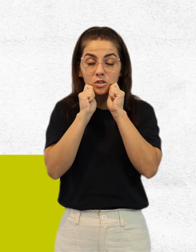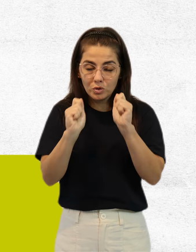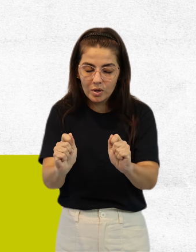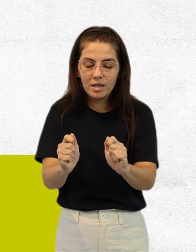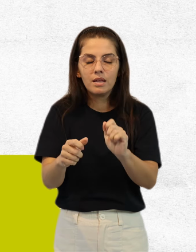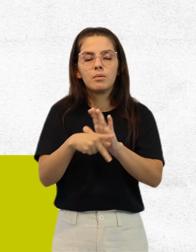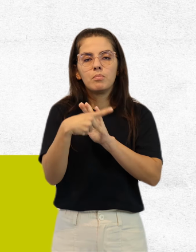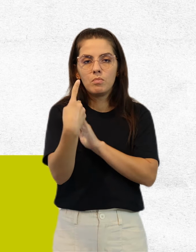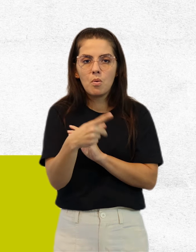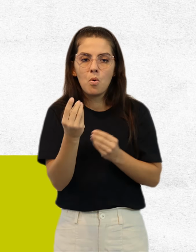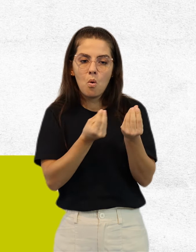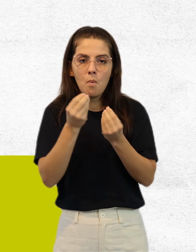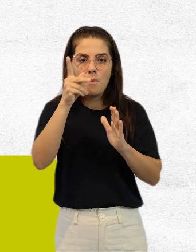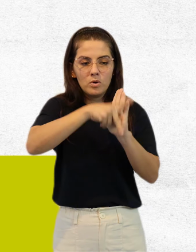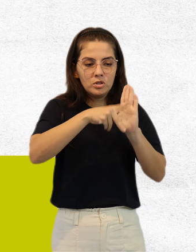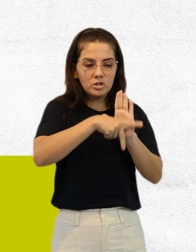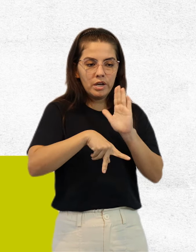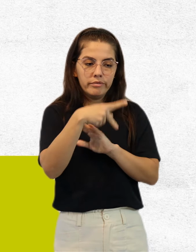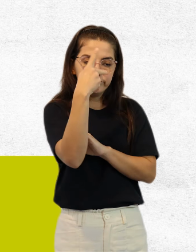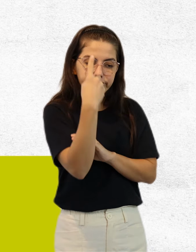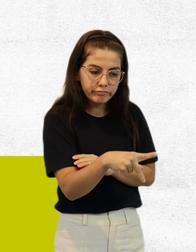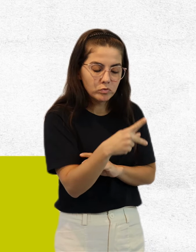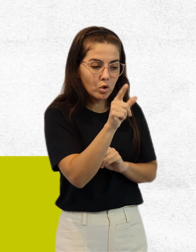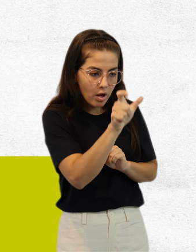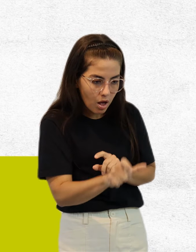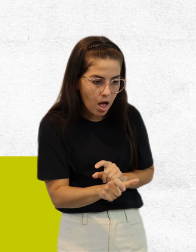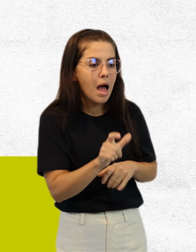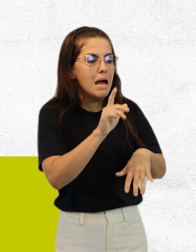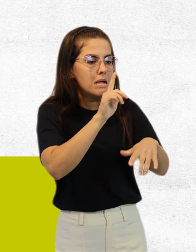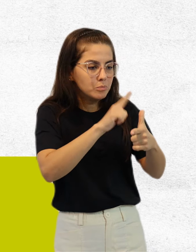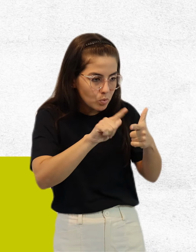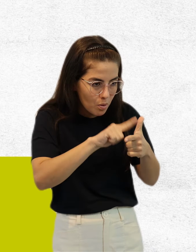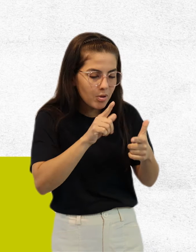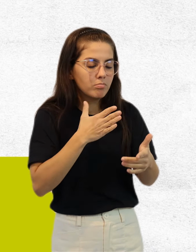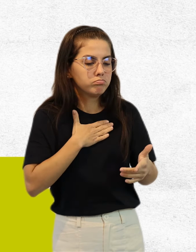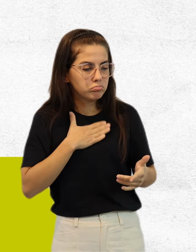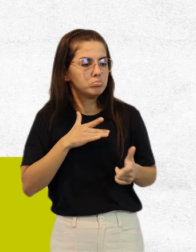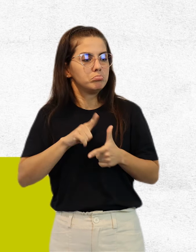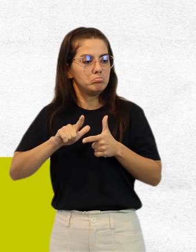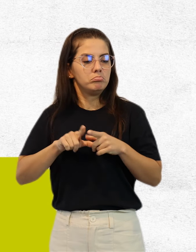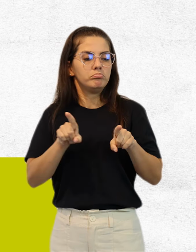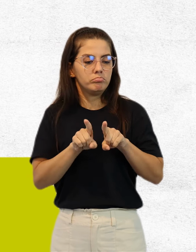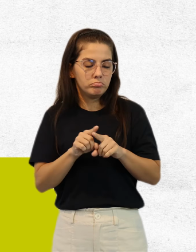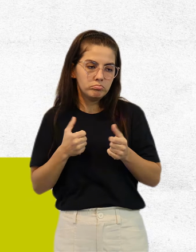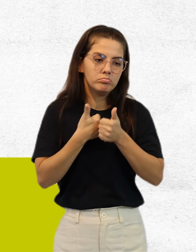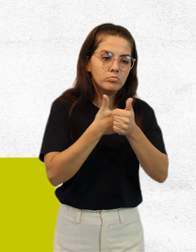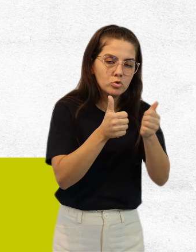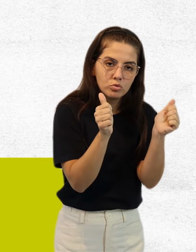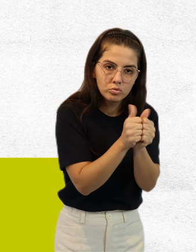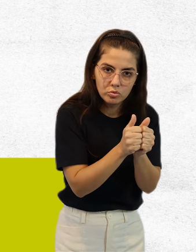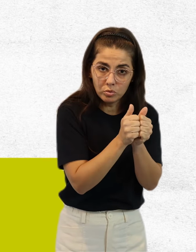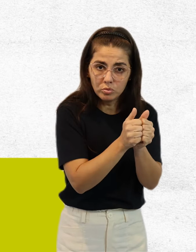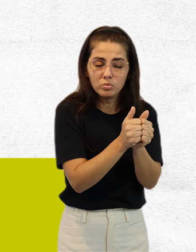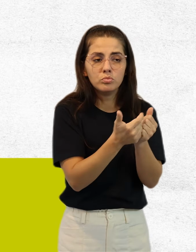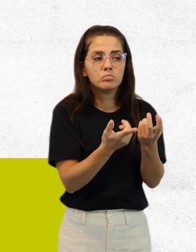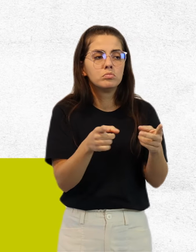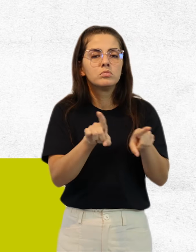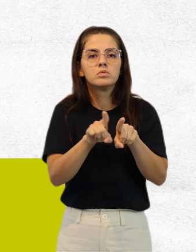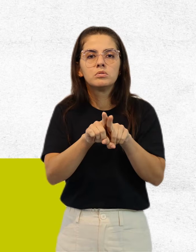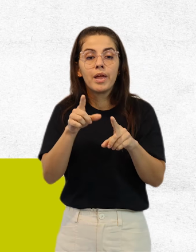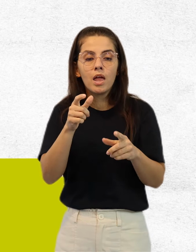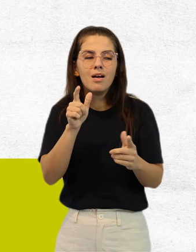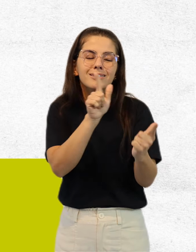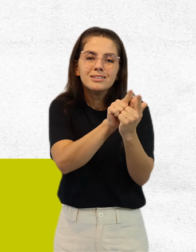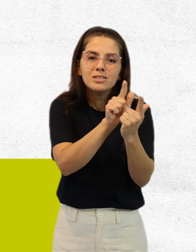Nossa Causa, no qual a gente presta assessoria para movimentos sociais, lideranças e associações. E aí o nosso atendimento,